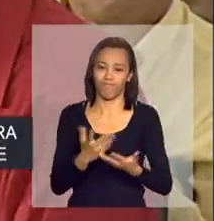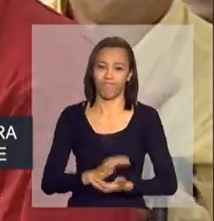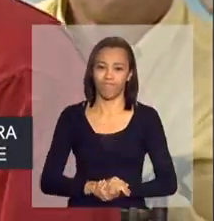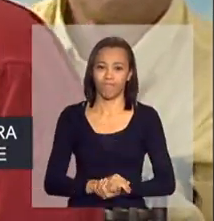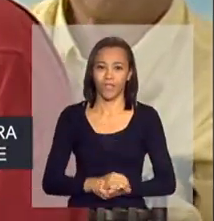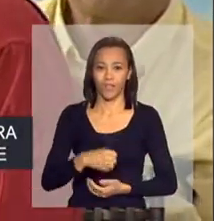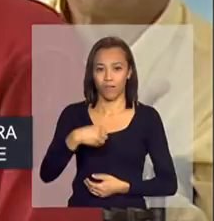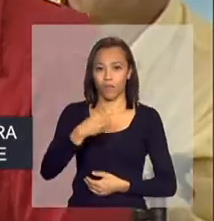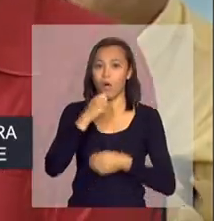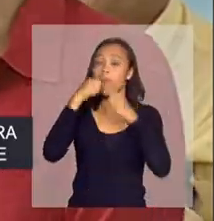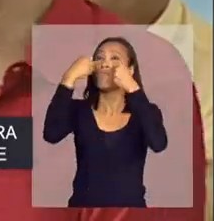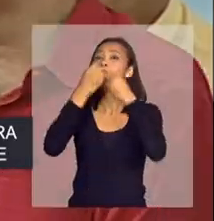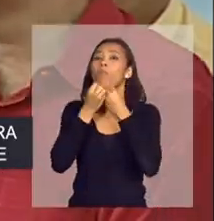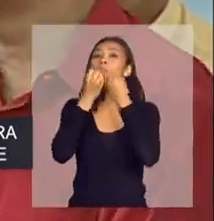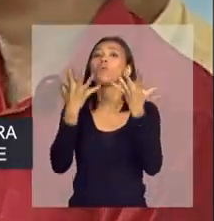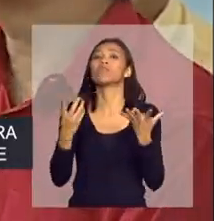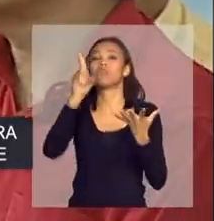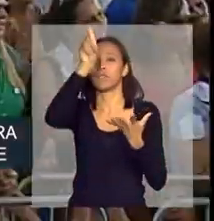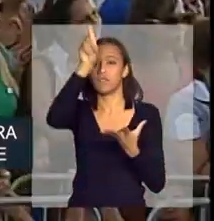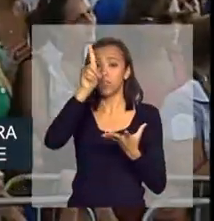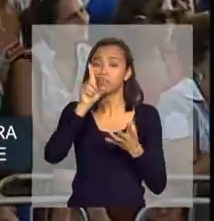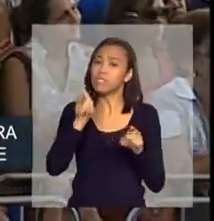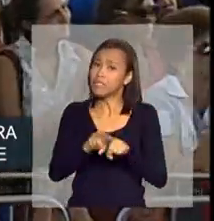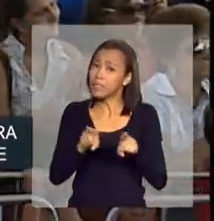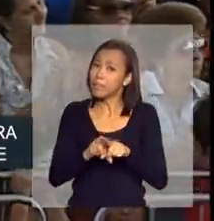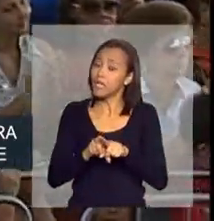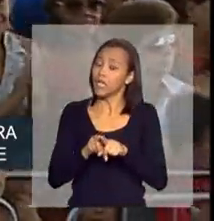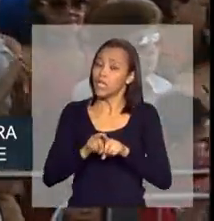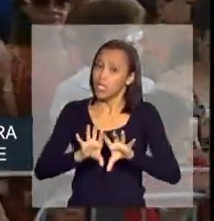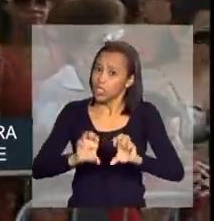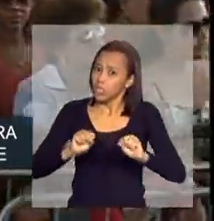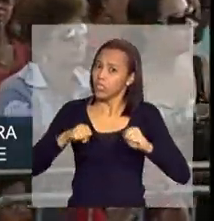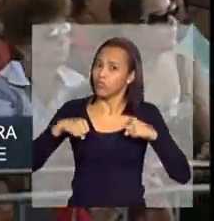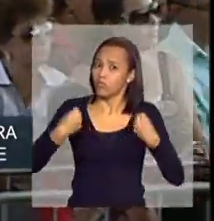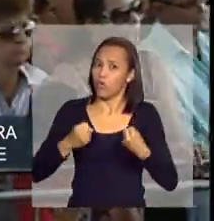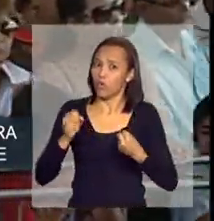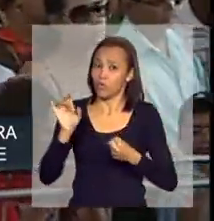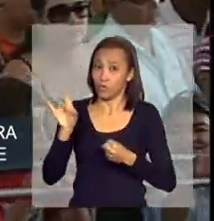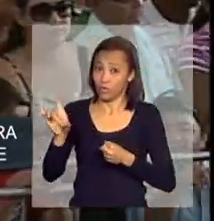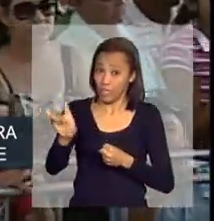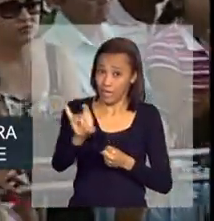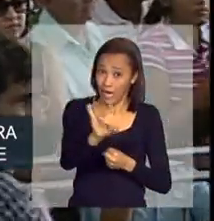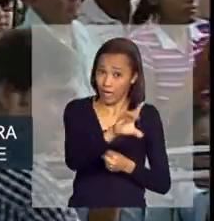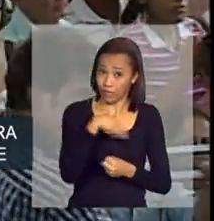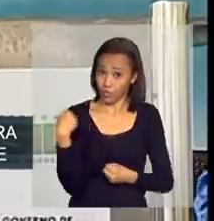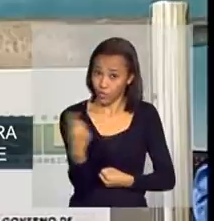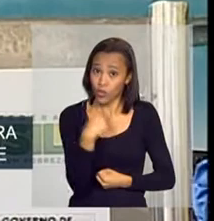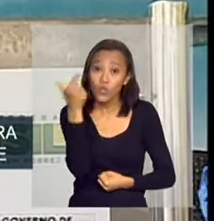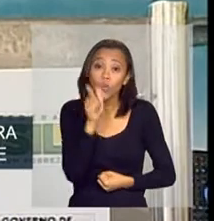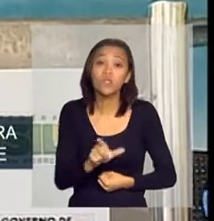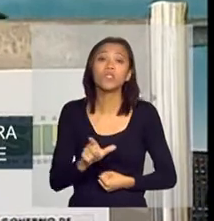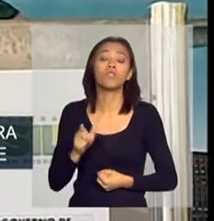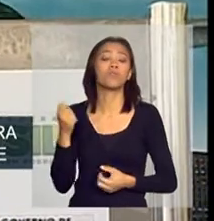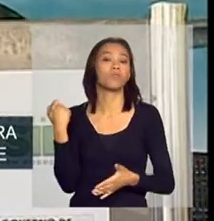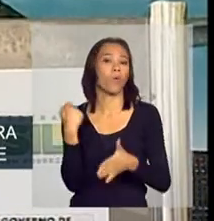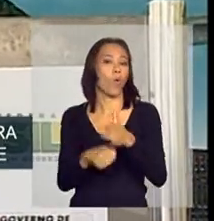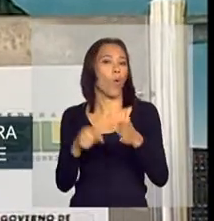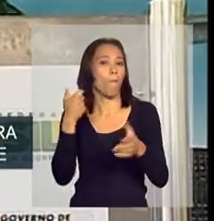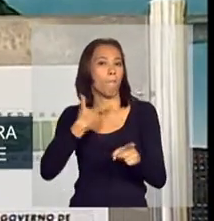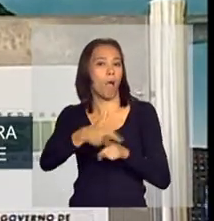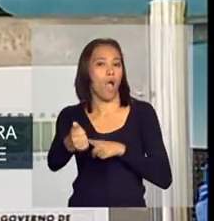Com a graça de Deus e com muito esforço nosso, cada um de nós ganha a luta. E eu tenho certeza,